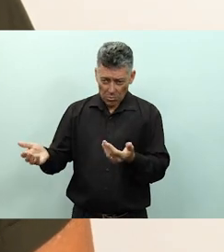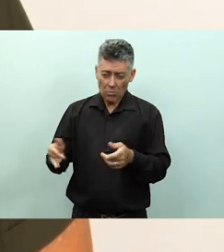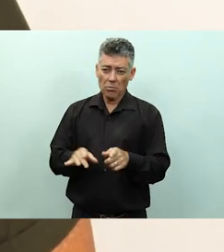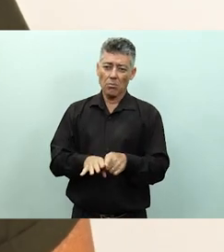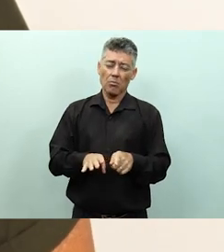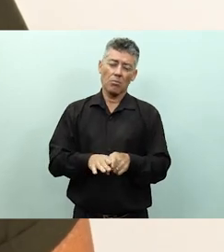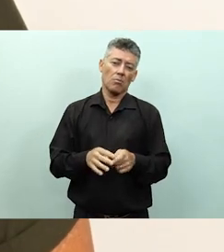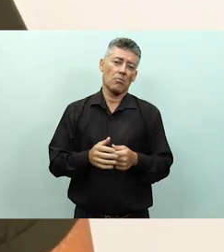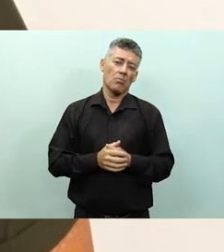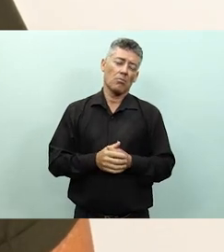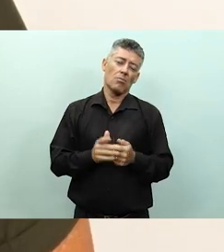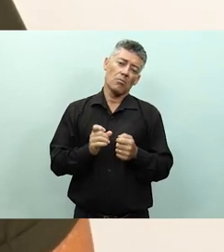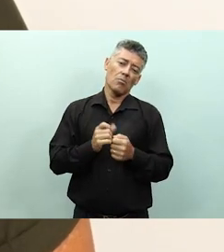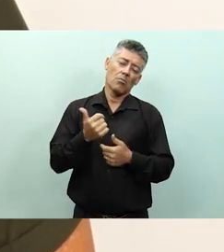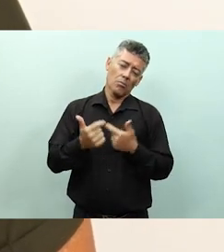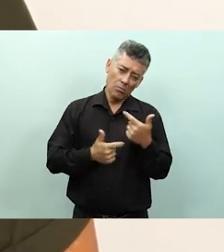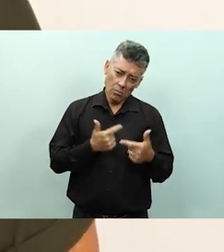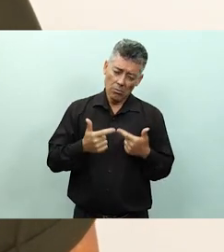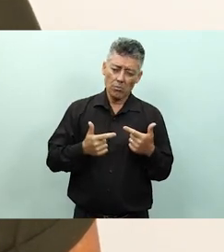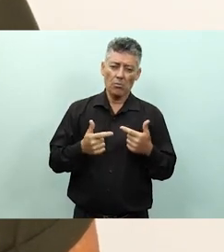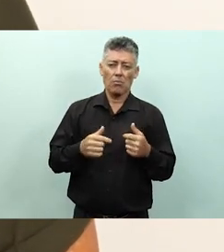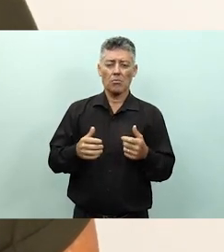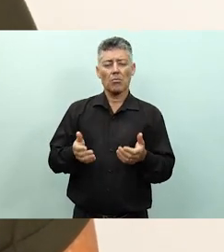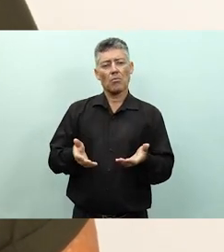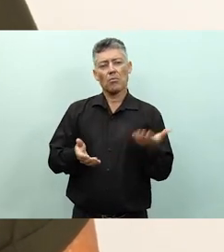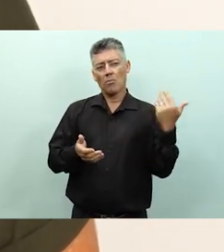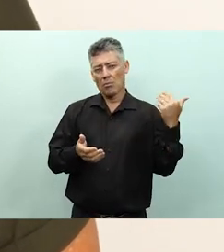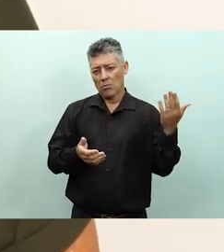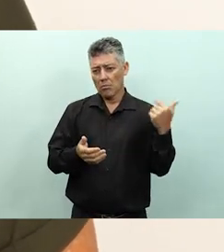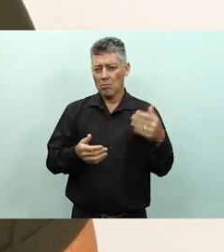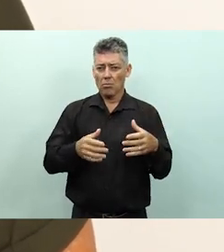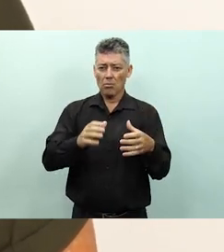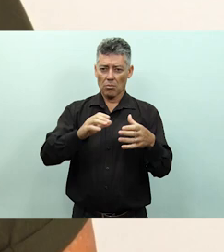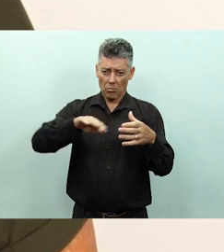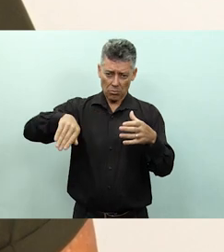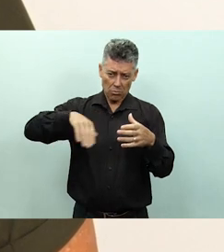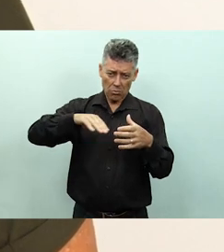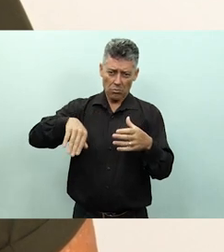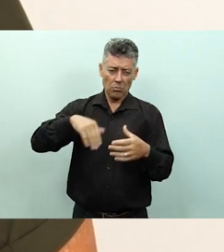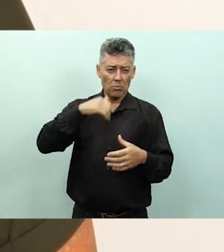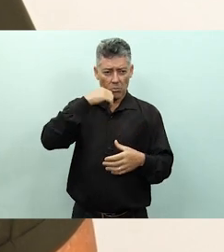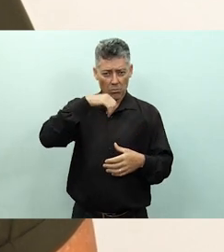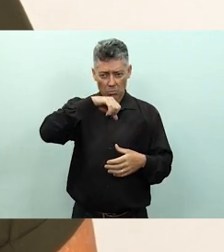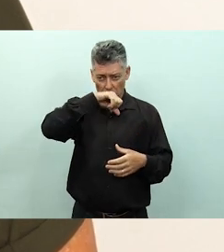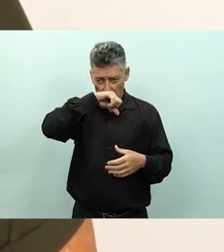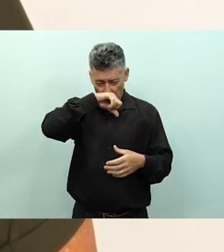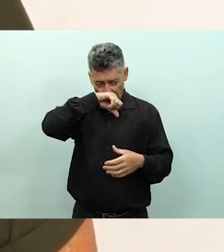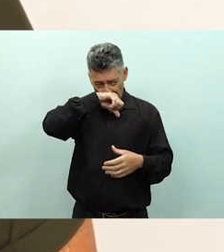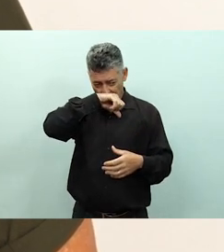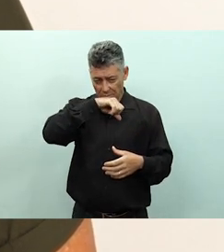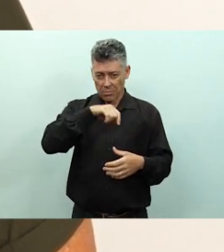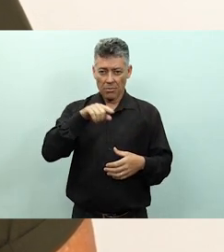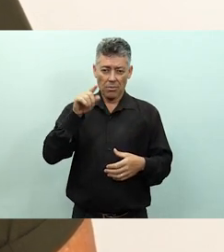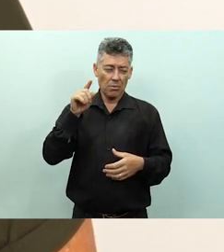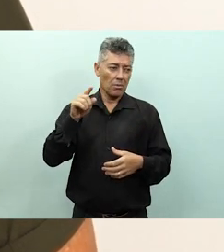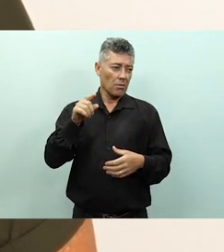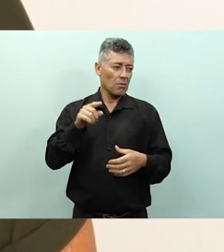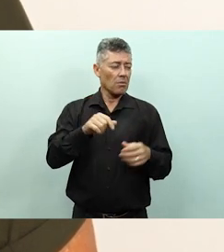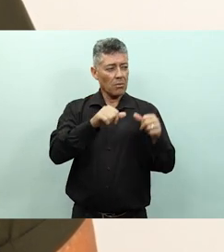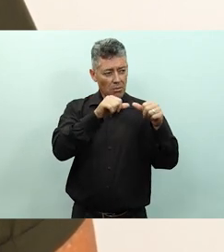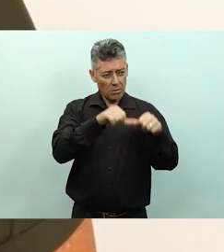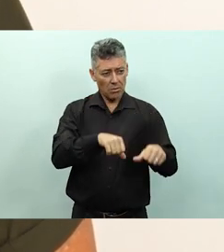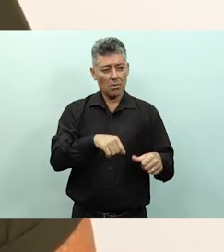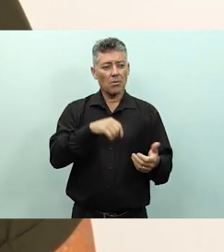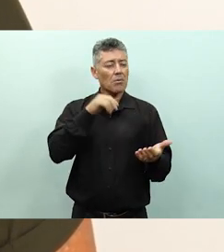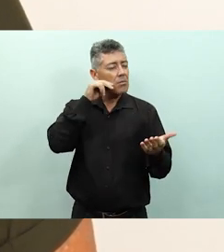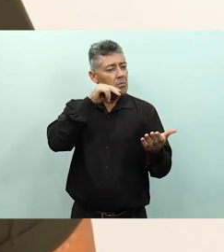muito, muito. A gente fazia um trabalho muito intenso, naquela época tinha clube de mães, e ela propagou os clubes de mães aqui em Natal, então era um